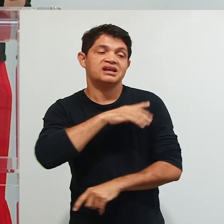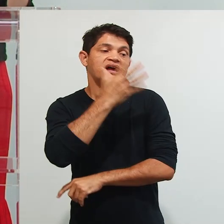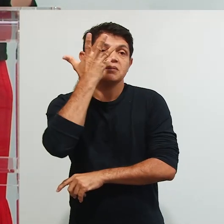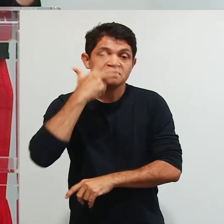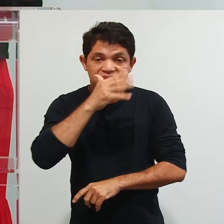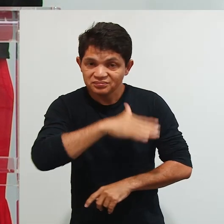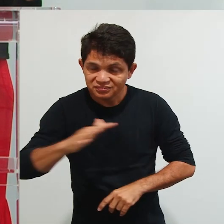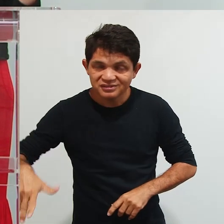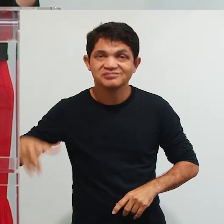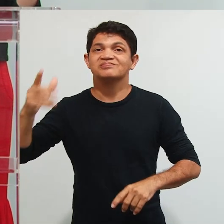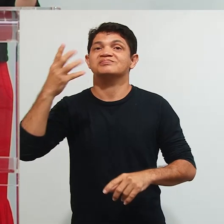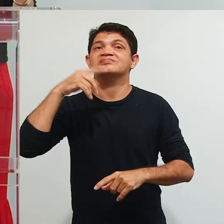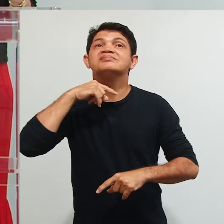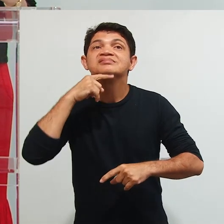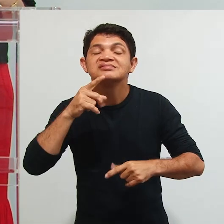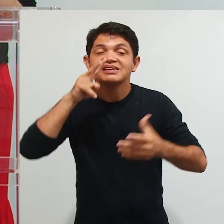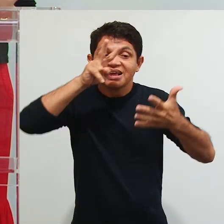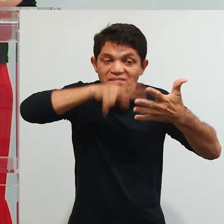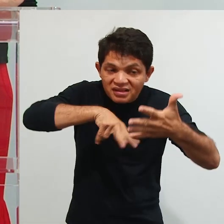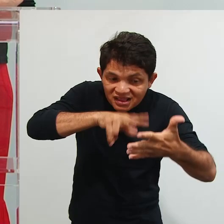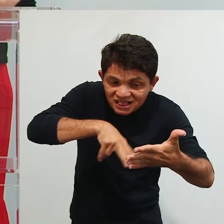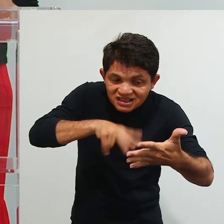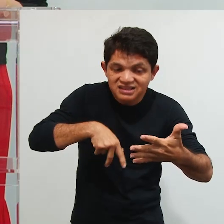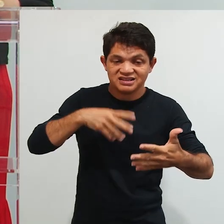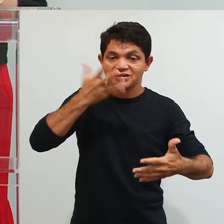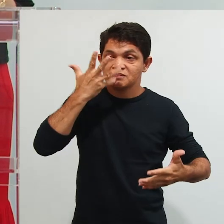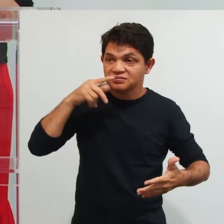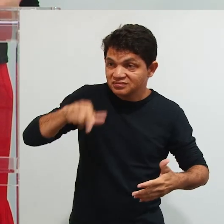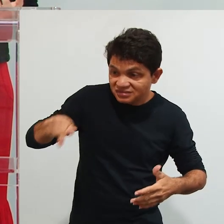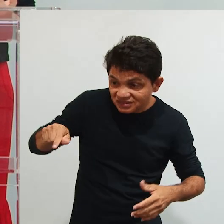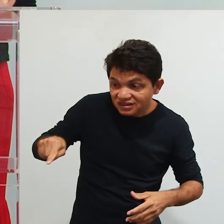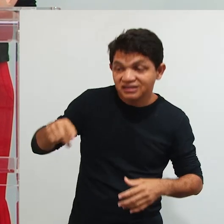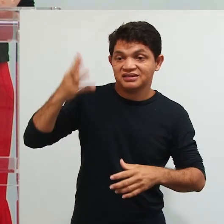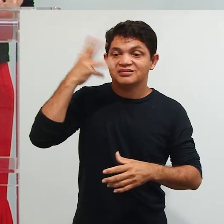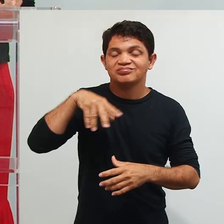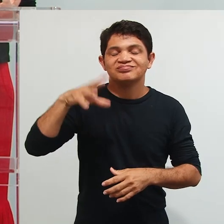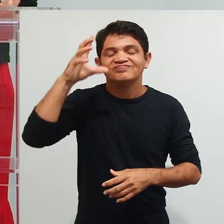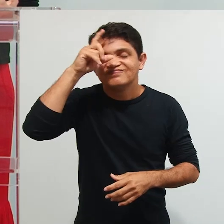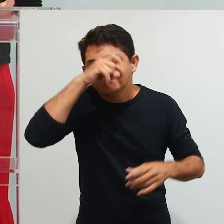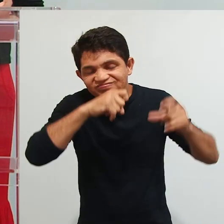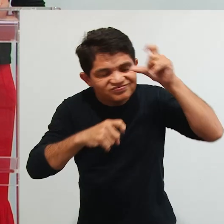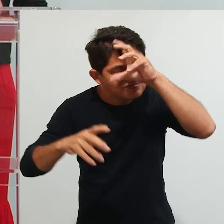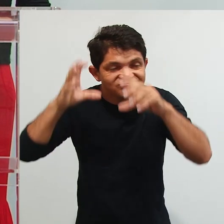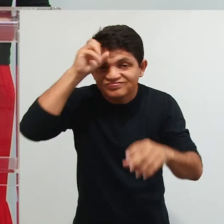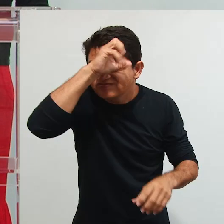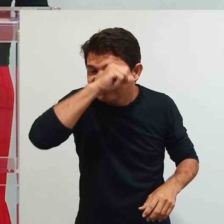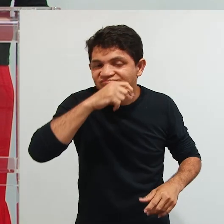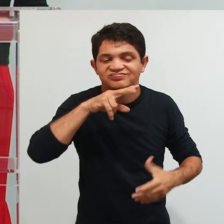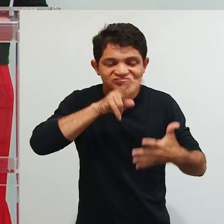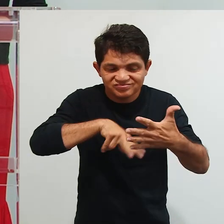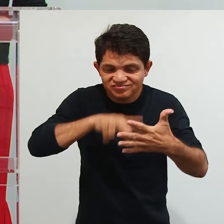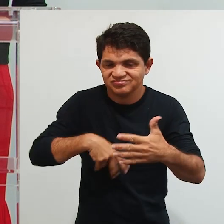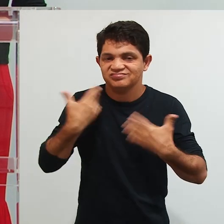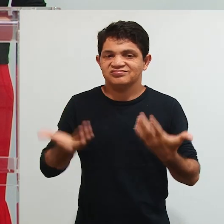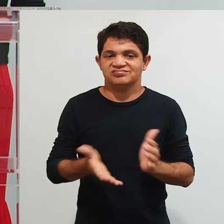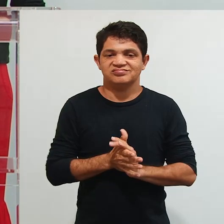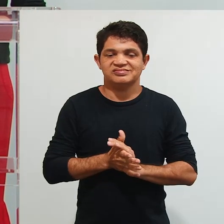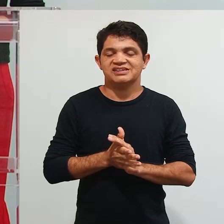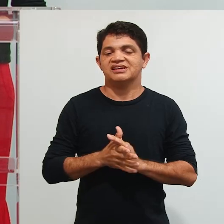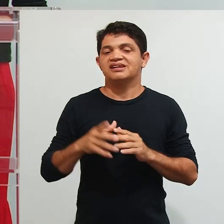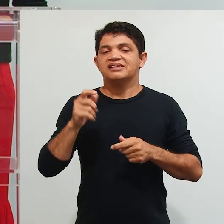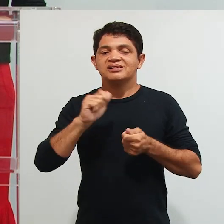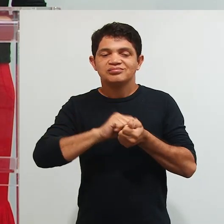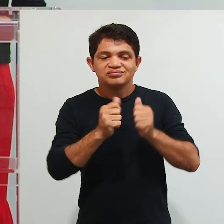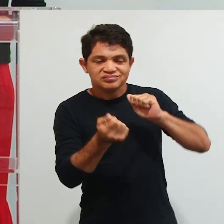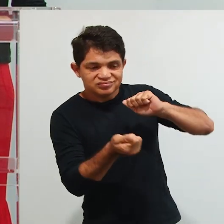que têm uma dificuldade para além das dificuldades, vamos dizer, que não se